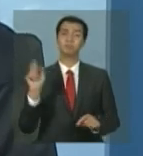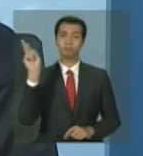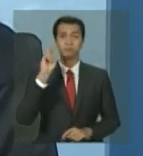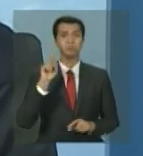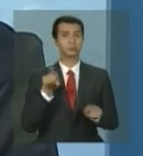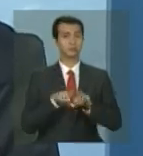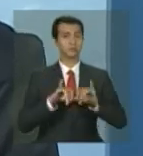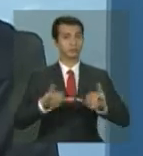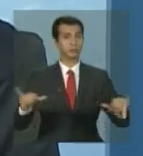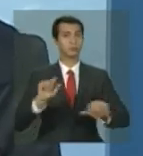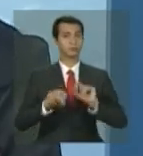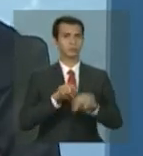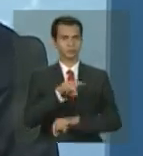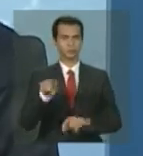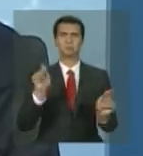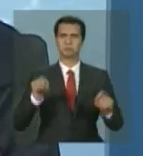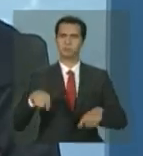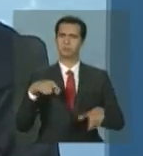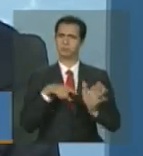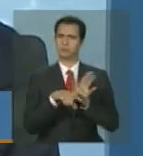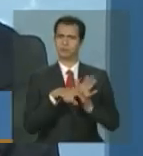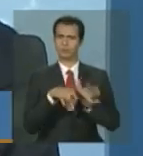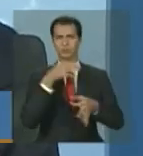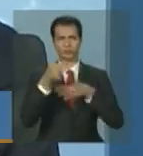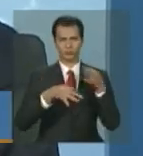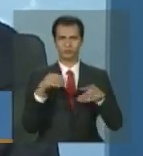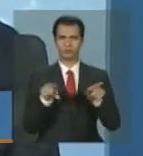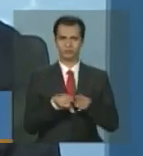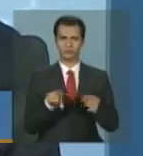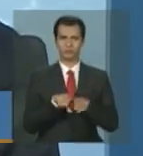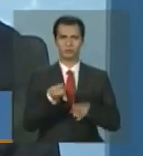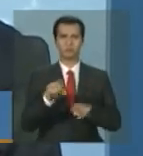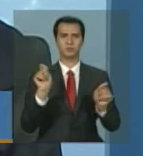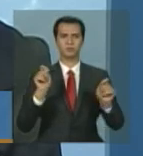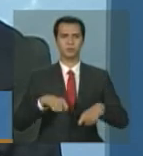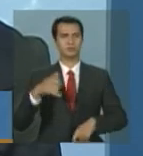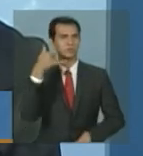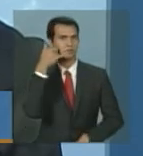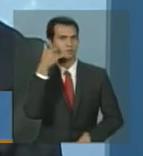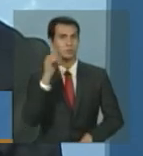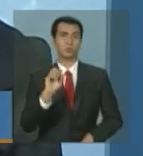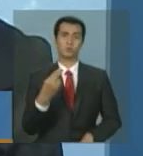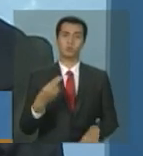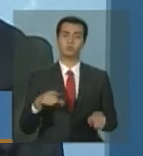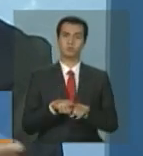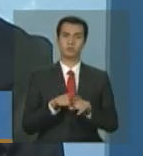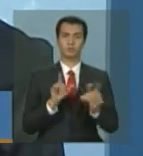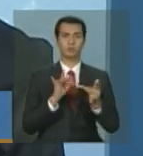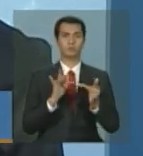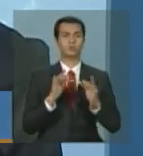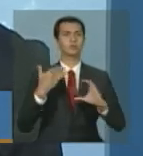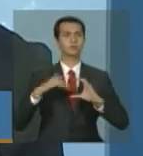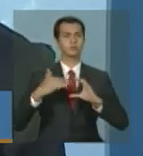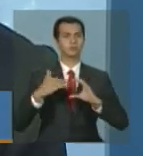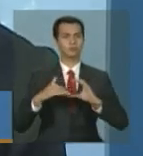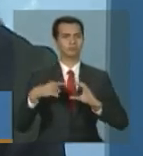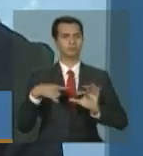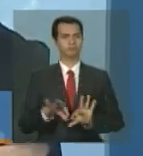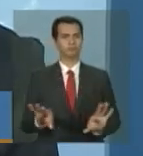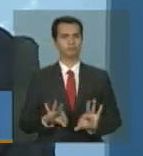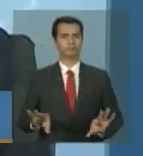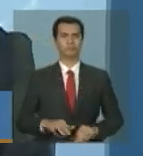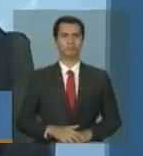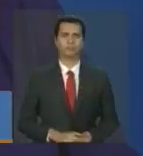Lembrando que você pode participar pelo e-mail e pelo e Os telefones que estão aí na sua tela bom a gente continua então